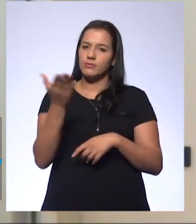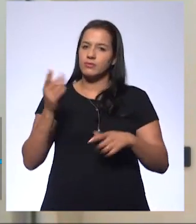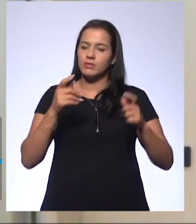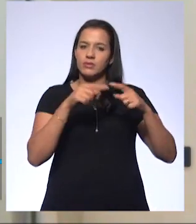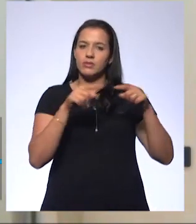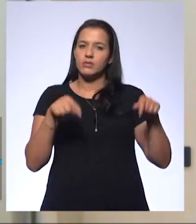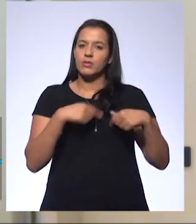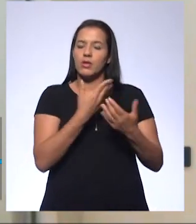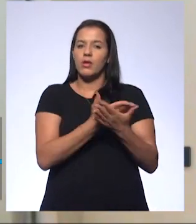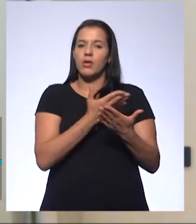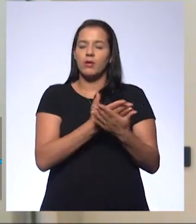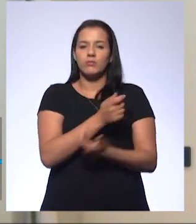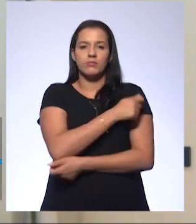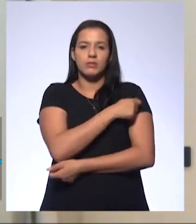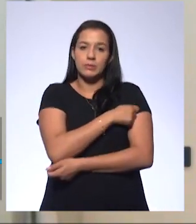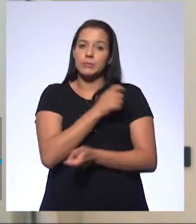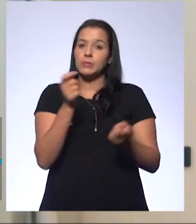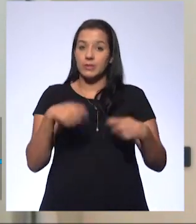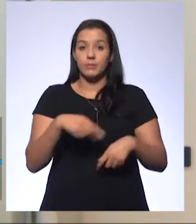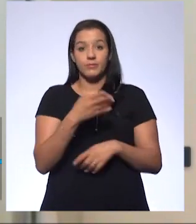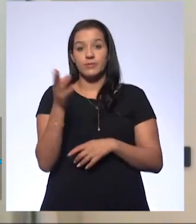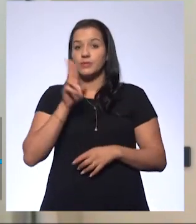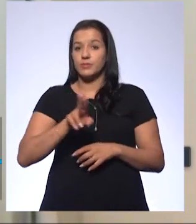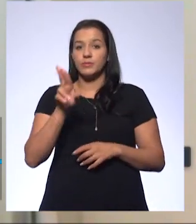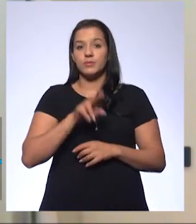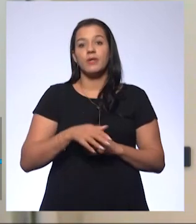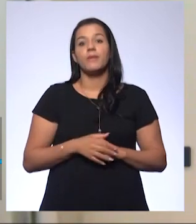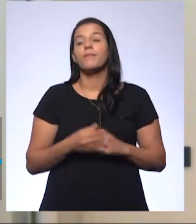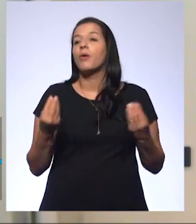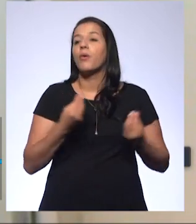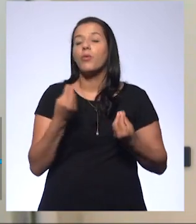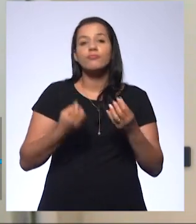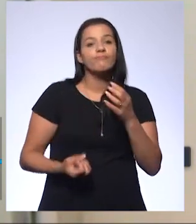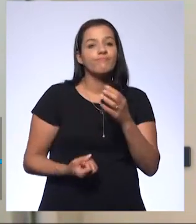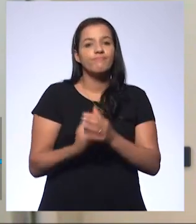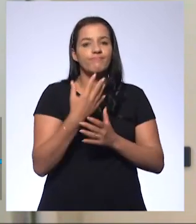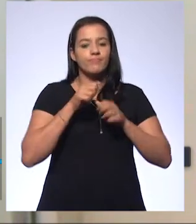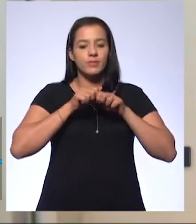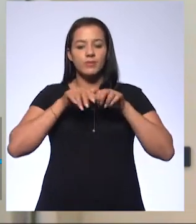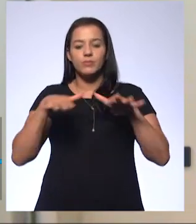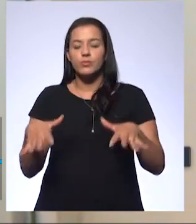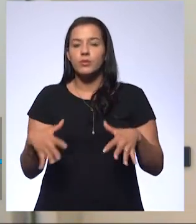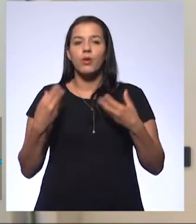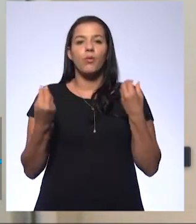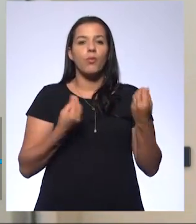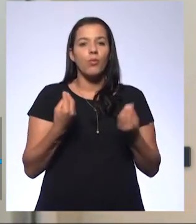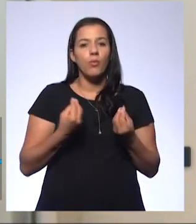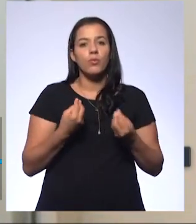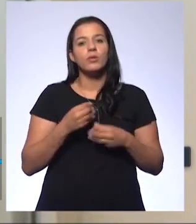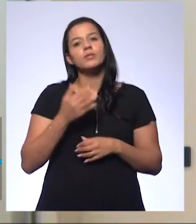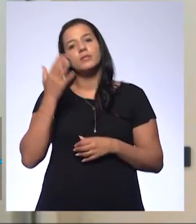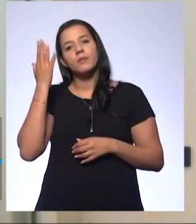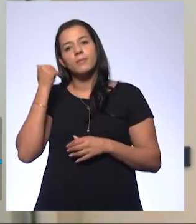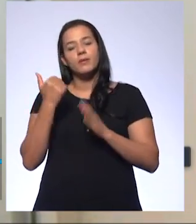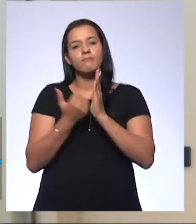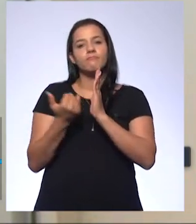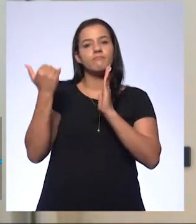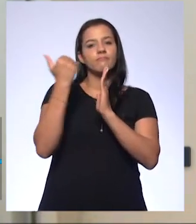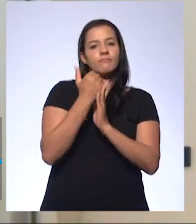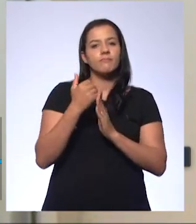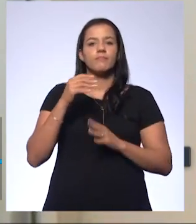mais. E respondendo sobre o diagrama de Linus-Pauling, o nosso material a gente não utiliza, mas